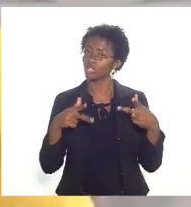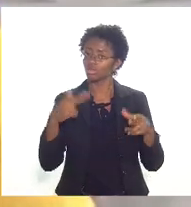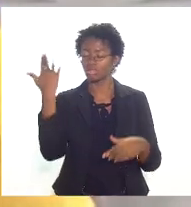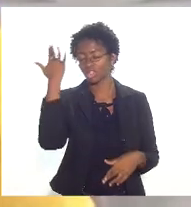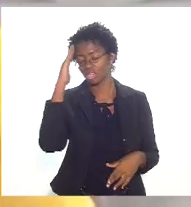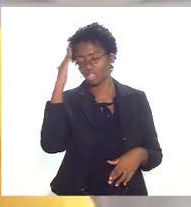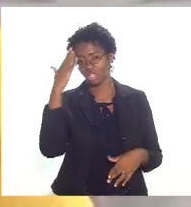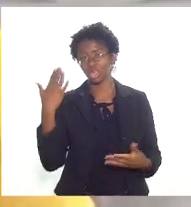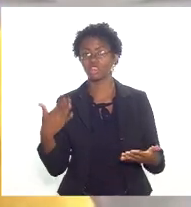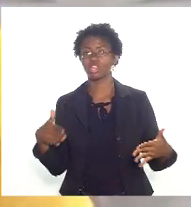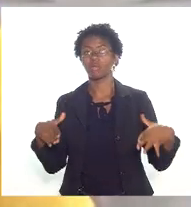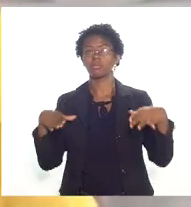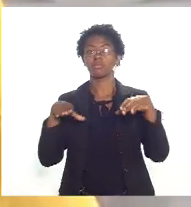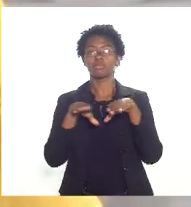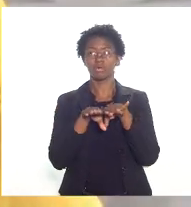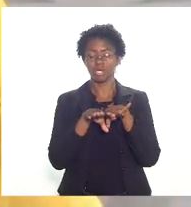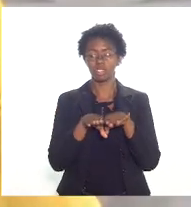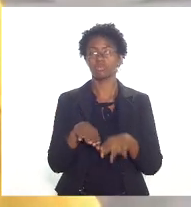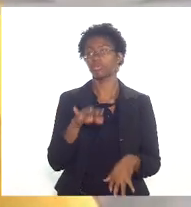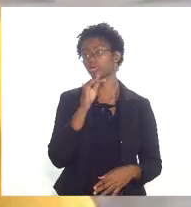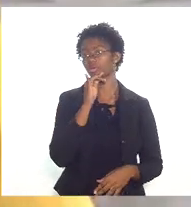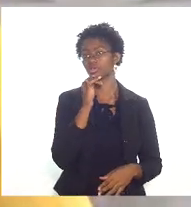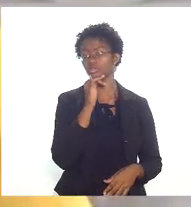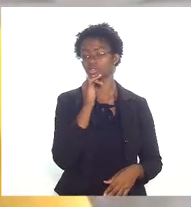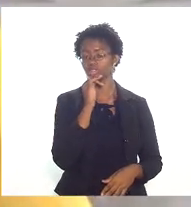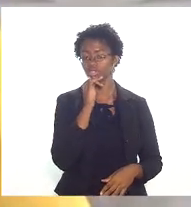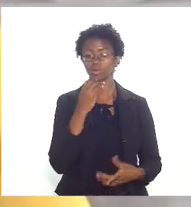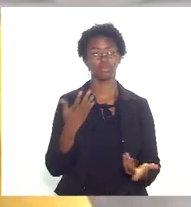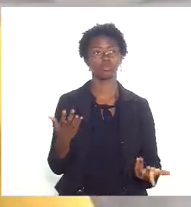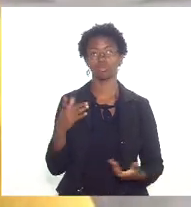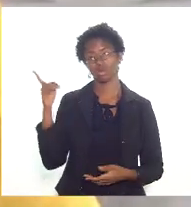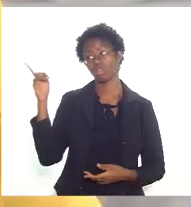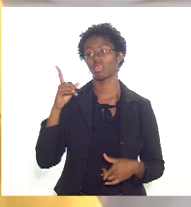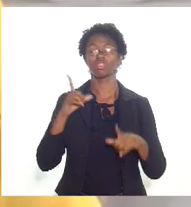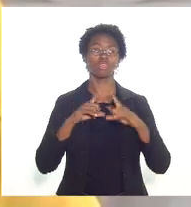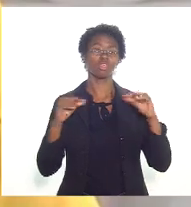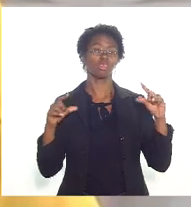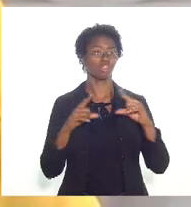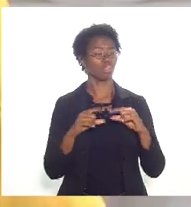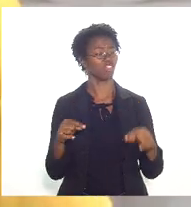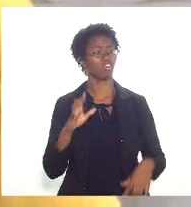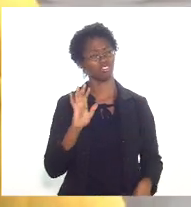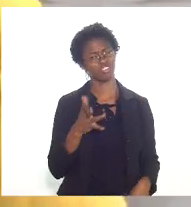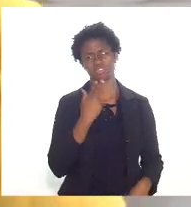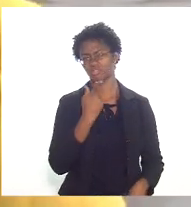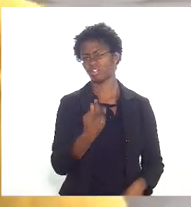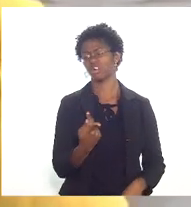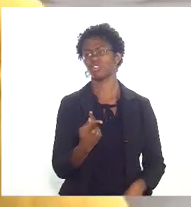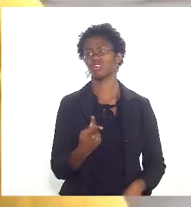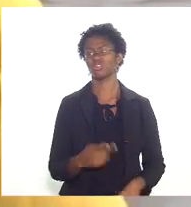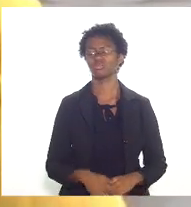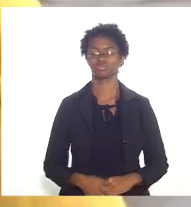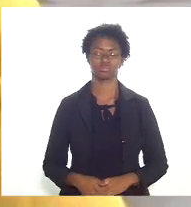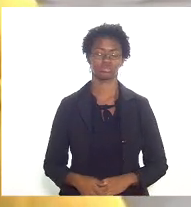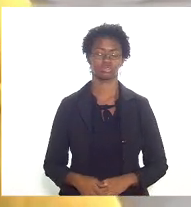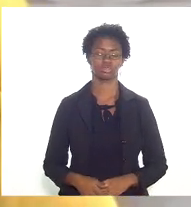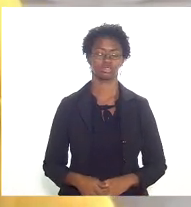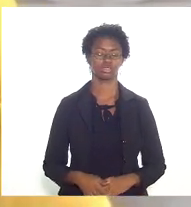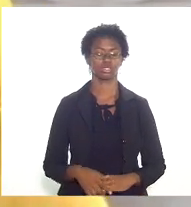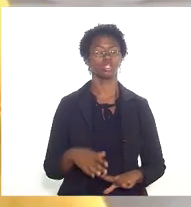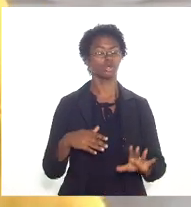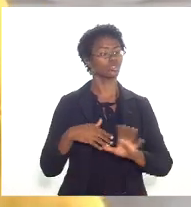que se der você dá por exemplo ao estado de Santa Catarina Como já foi dito aqui é que se faz um